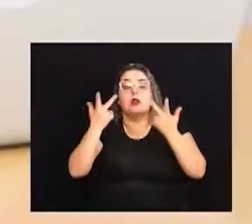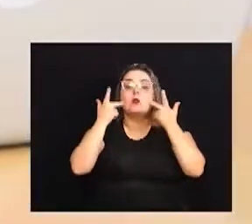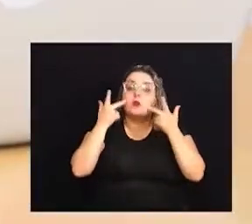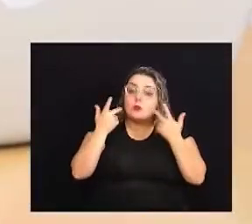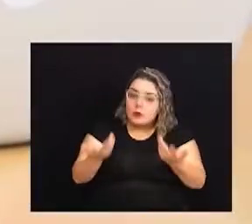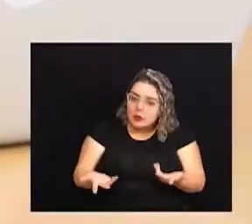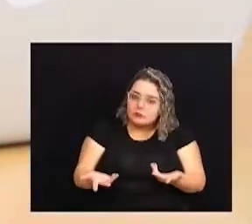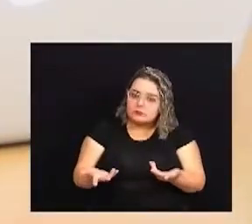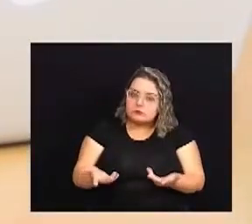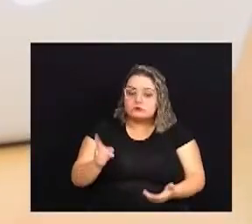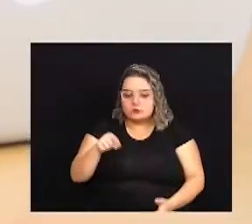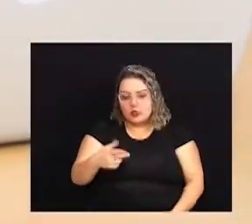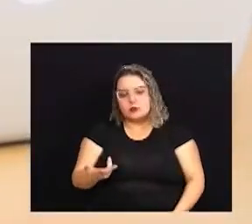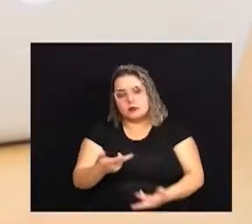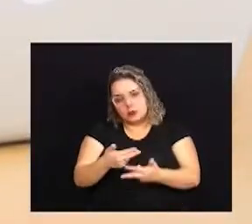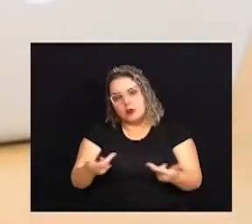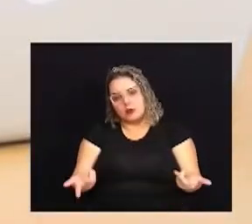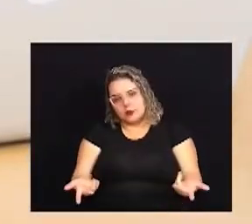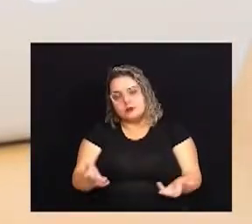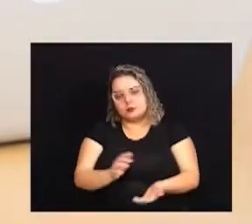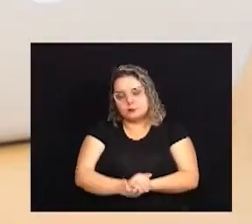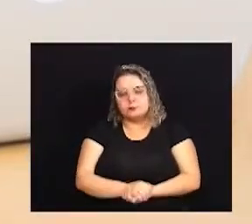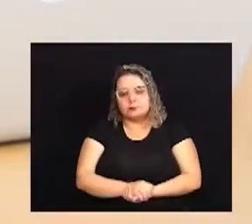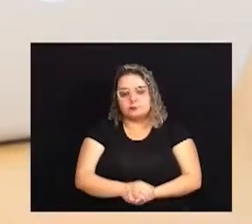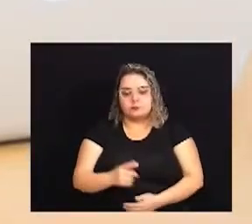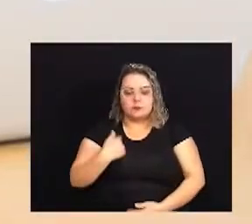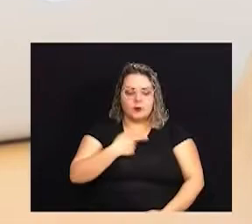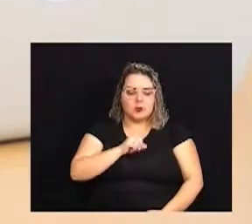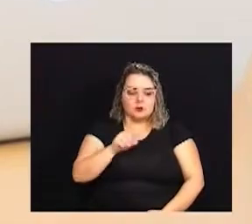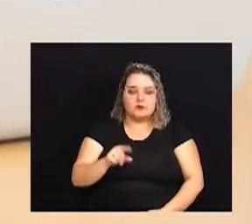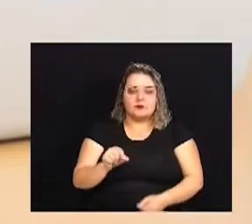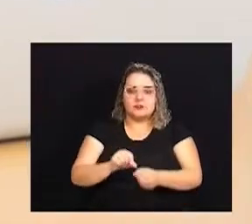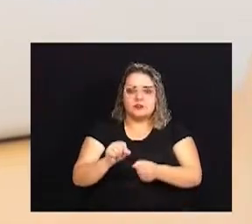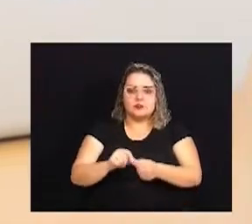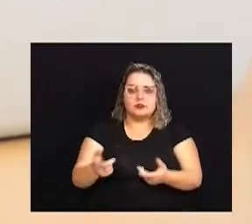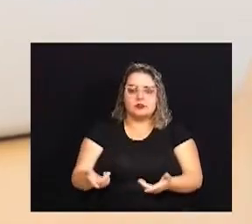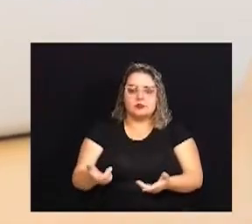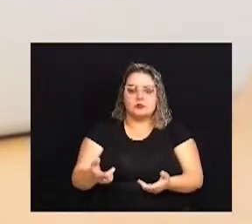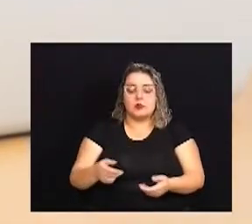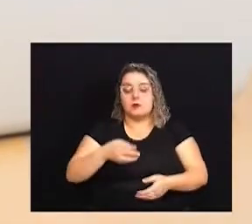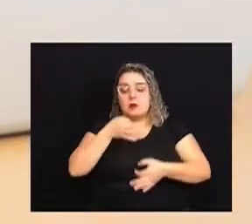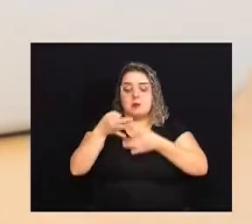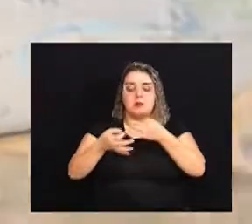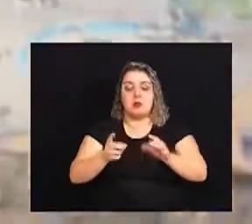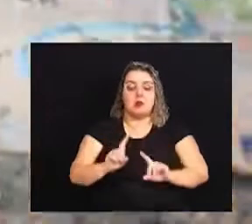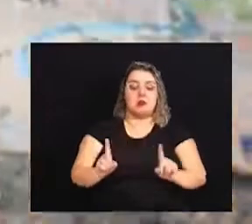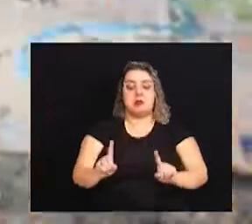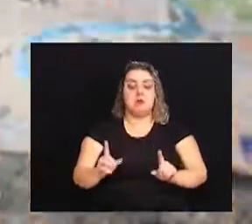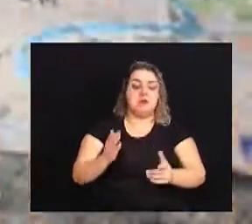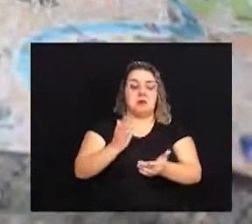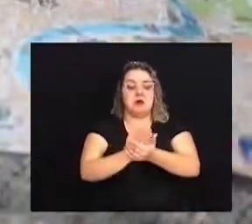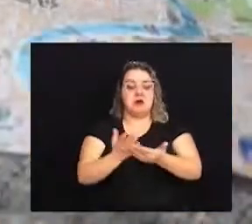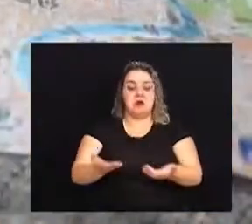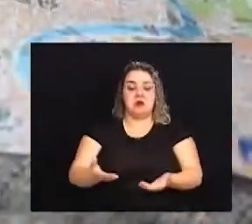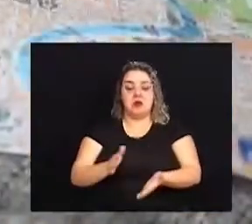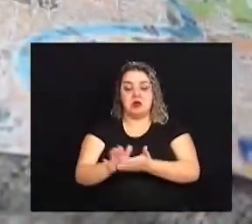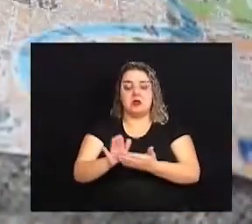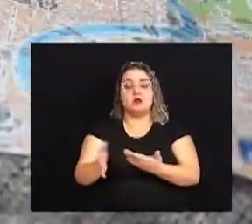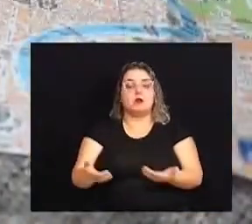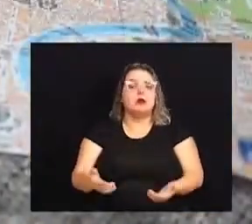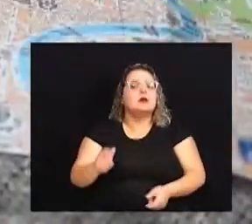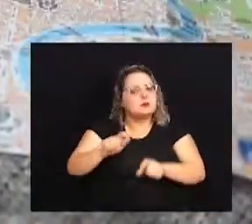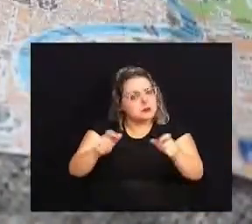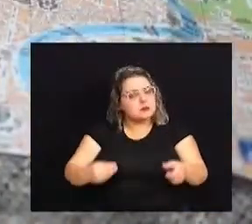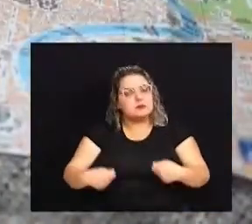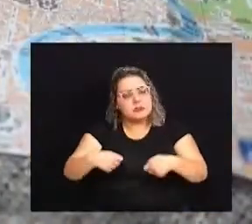usam, né? Então, essa aqui é uma questão. Nós não vamos fazer um discurso e você não deve gastar. Não, nós precisamos